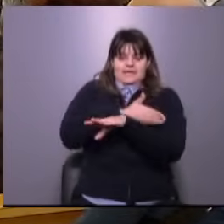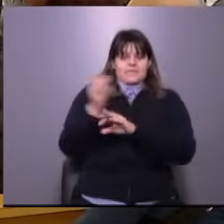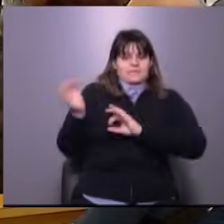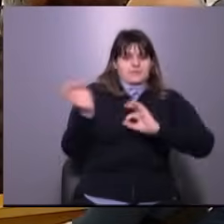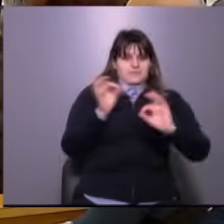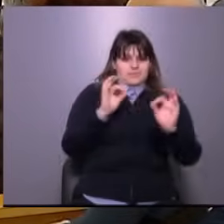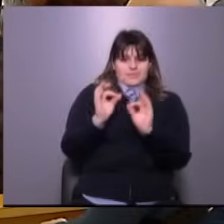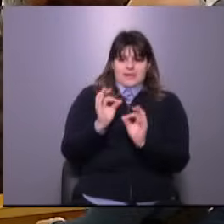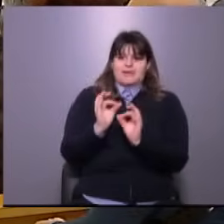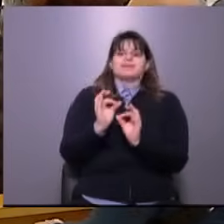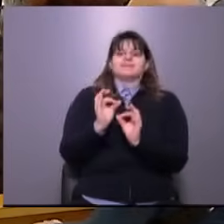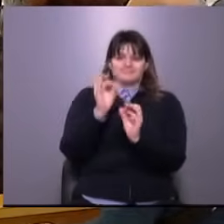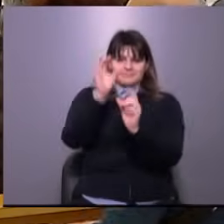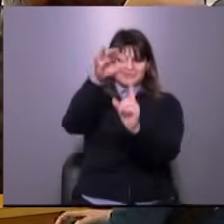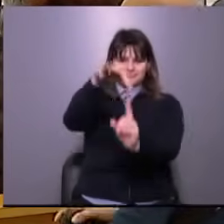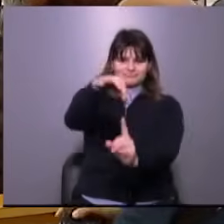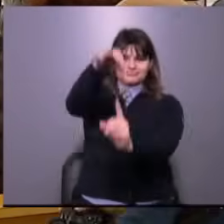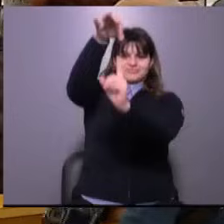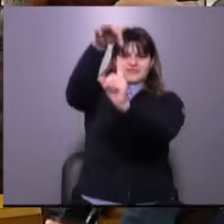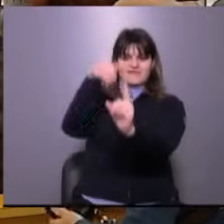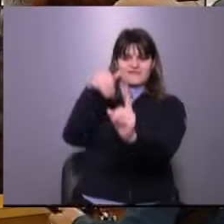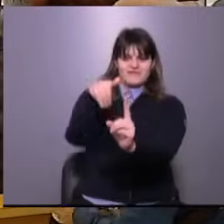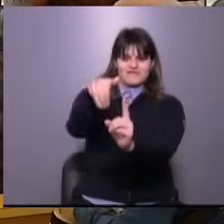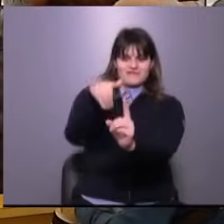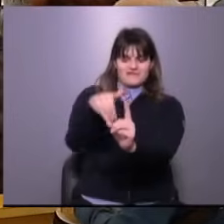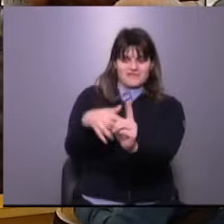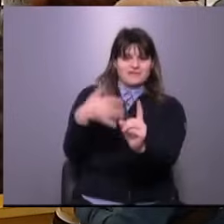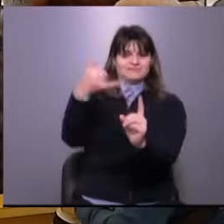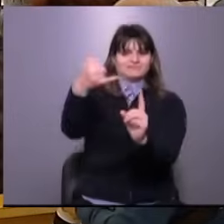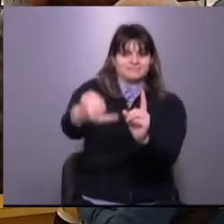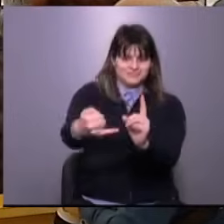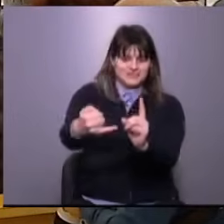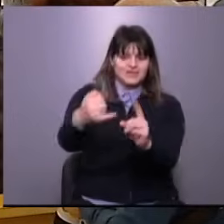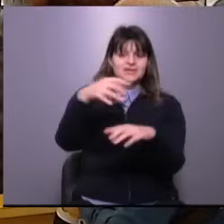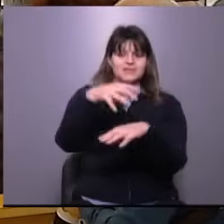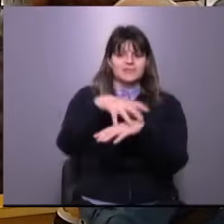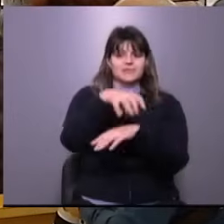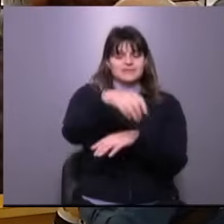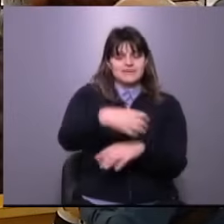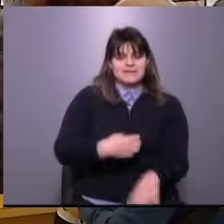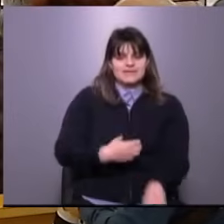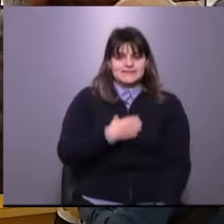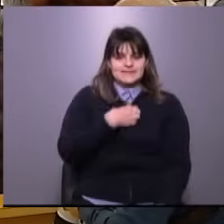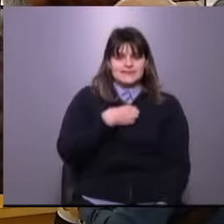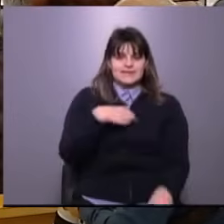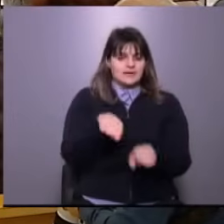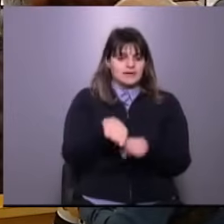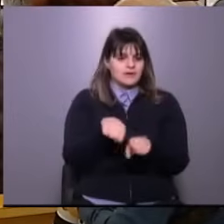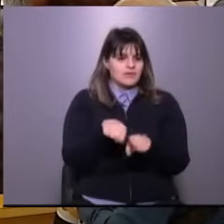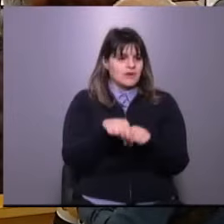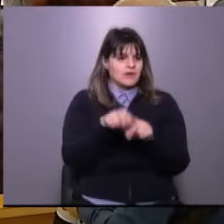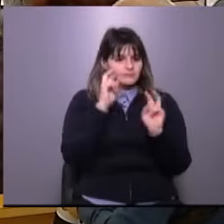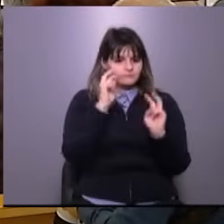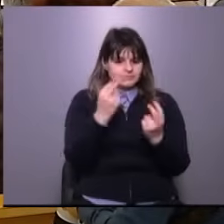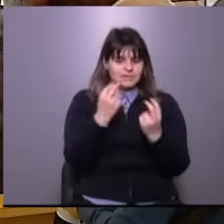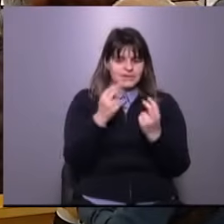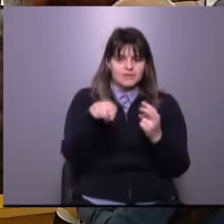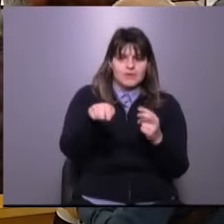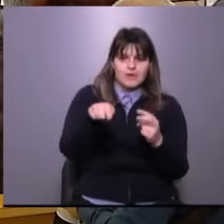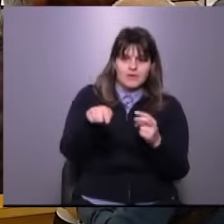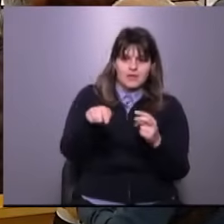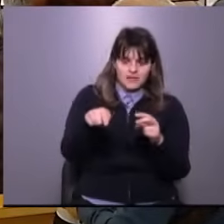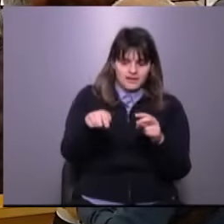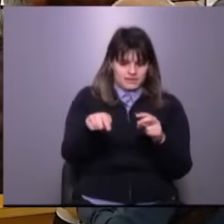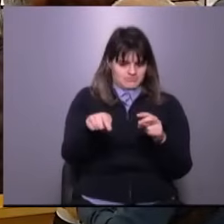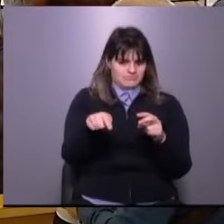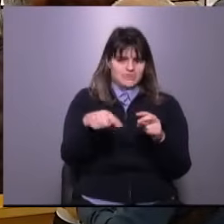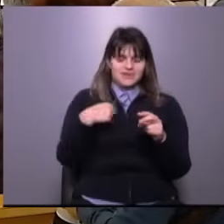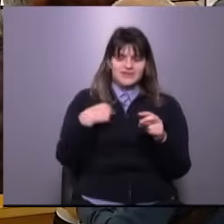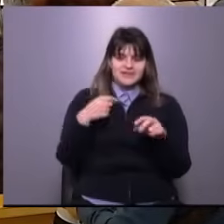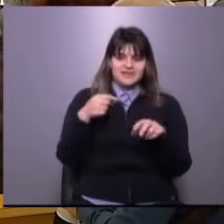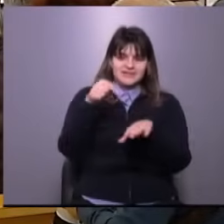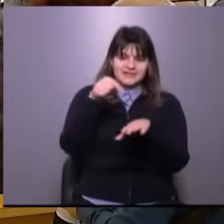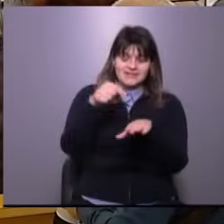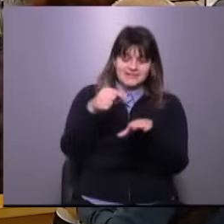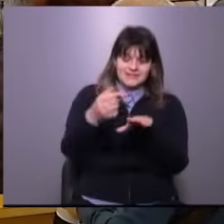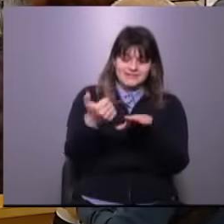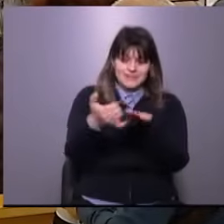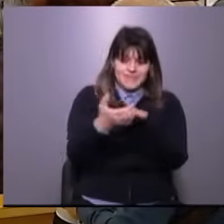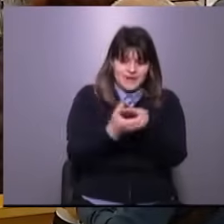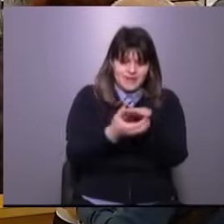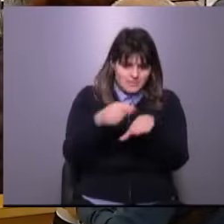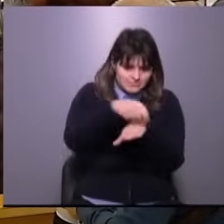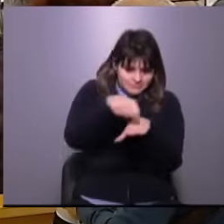prepara a sua vinda. E por isso sente a indignidade até para o gesto servil